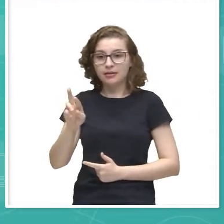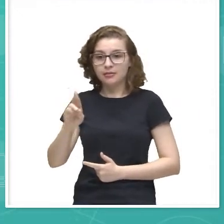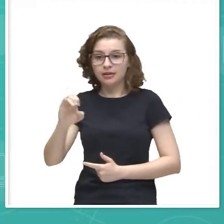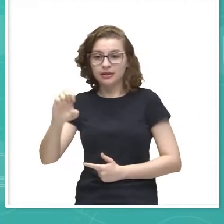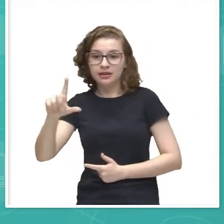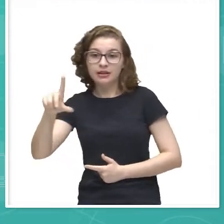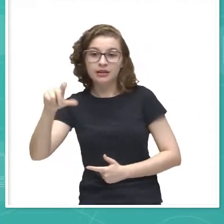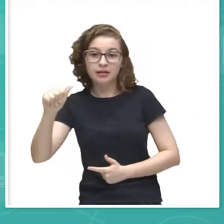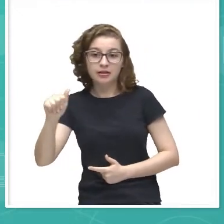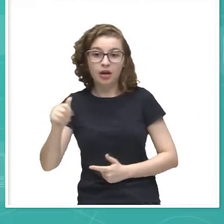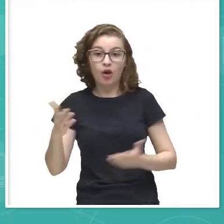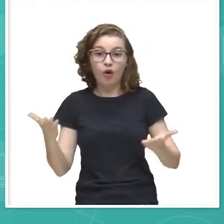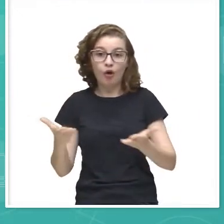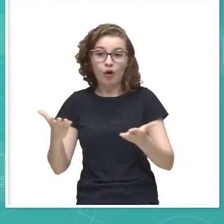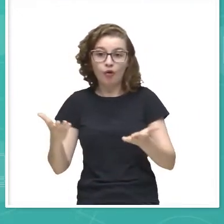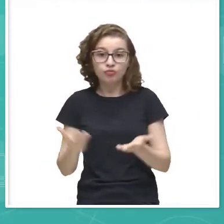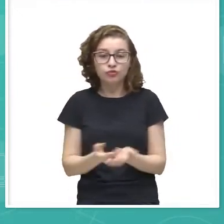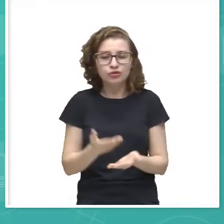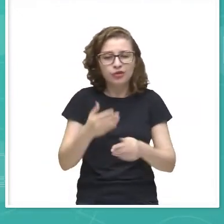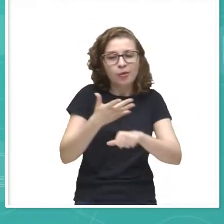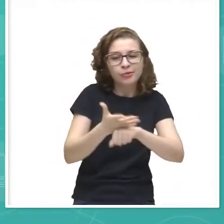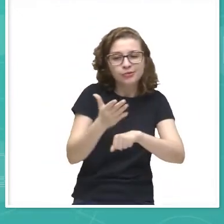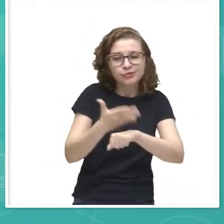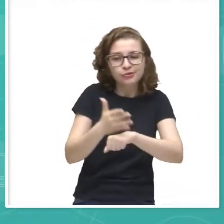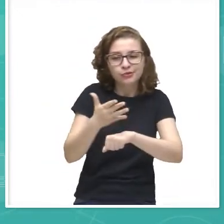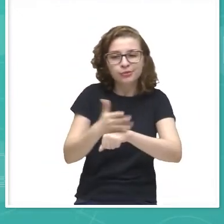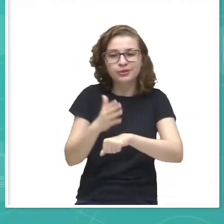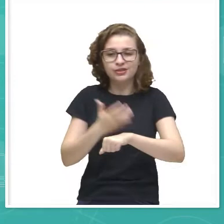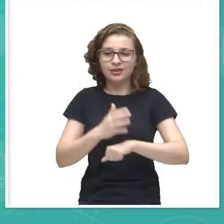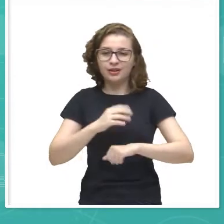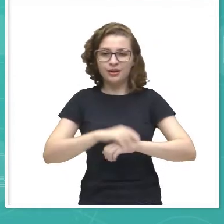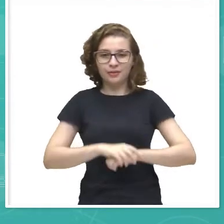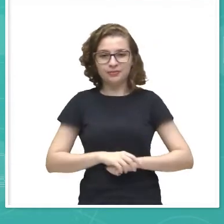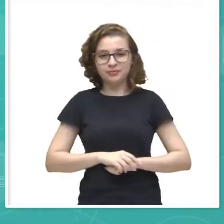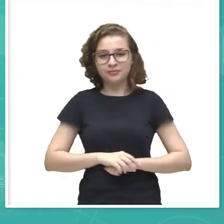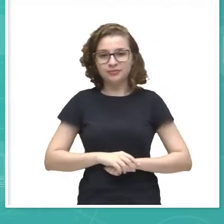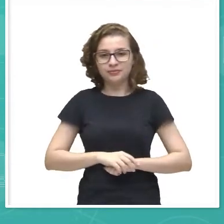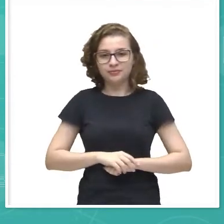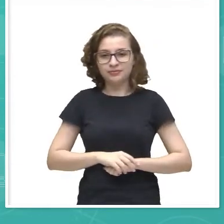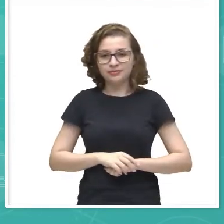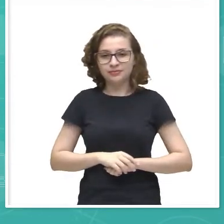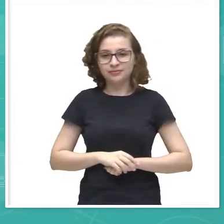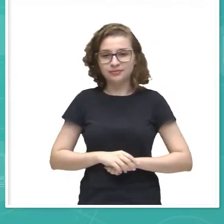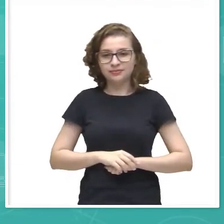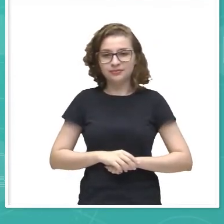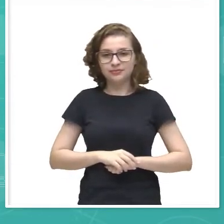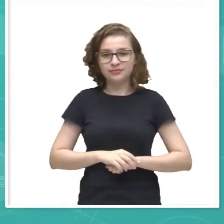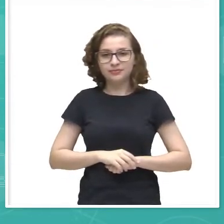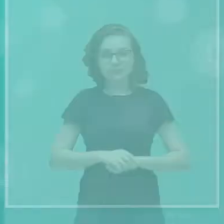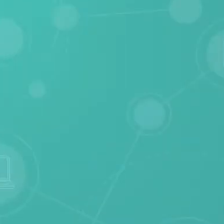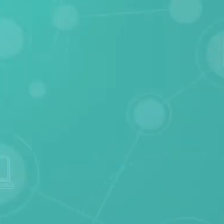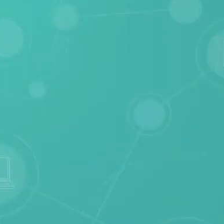vai fazer algumas atividades. Nós vamos para o nosso praticando. Vamos lá?